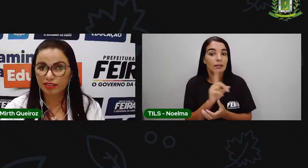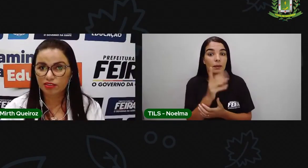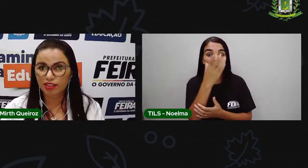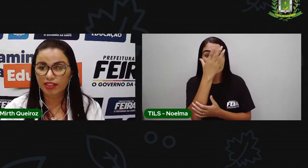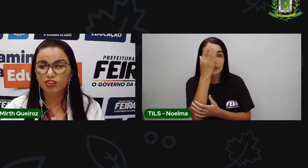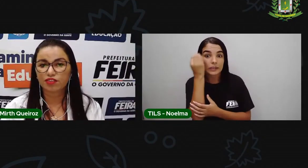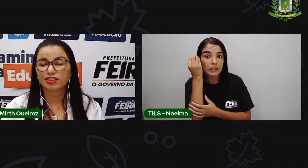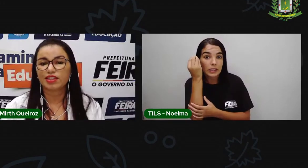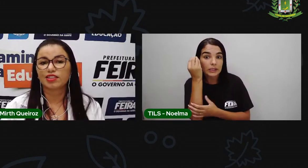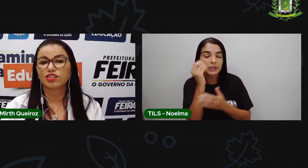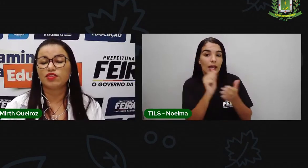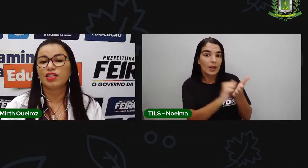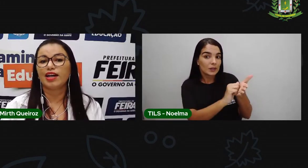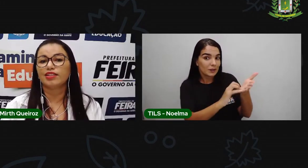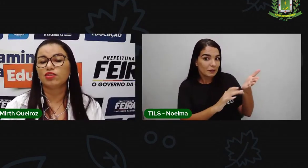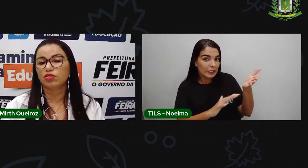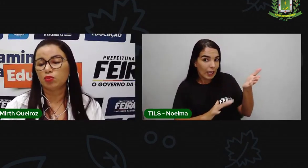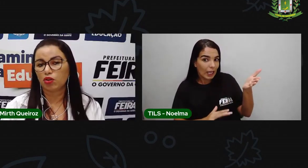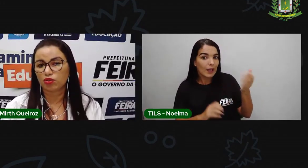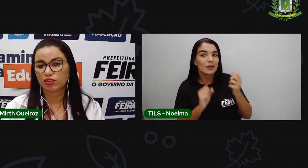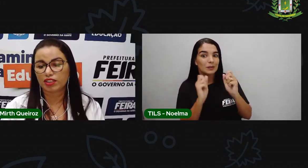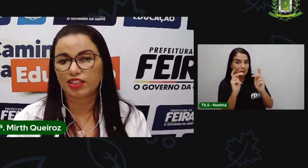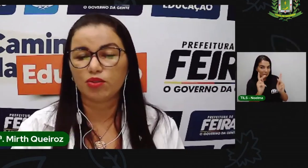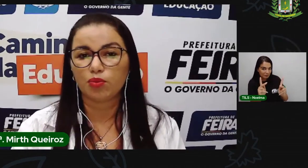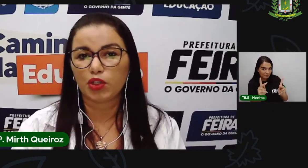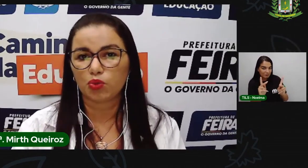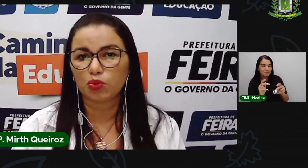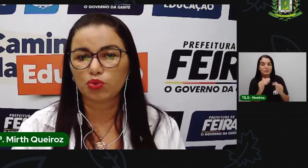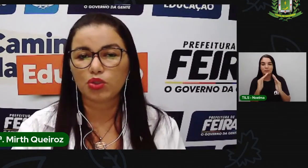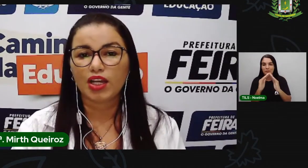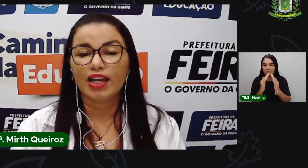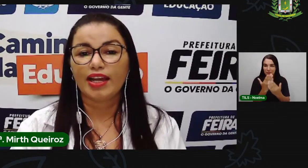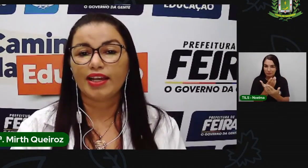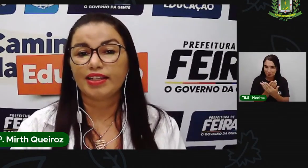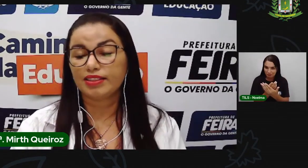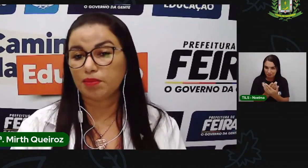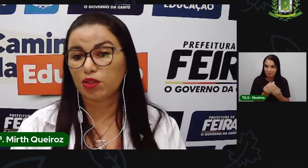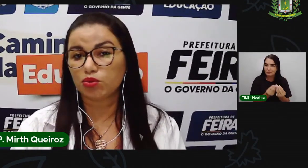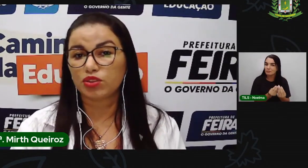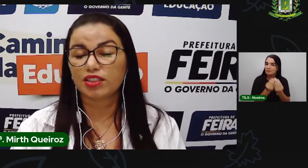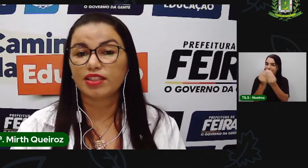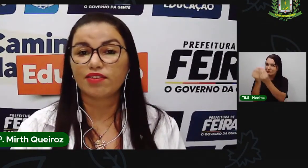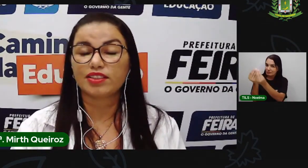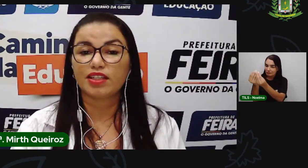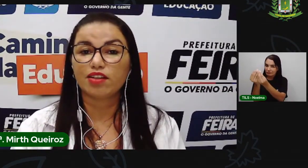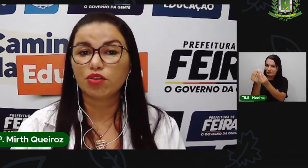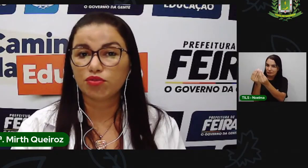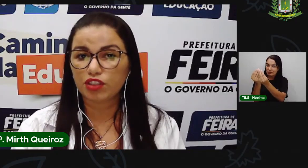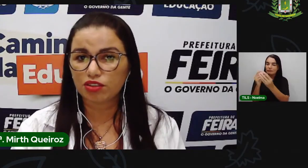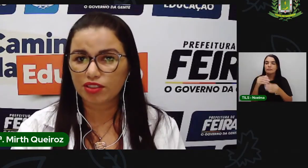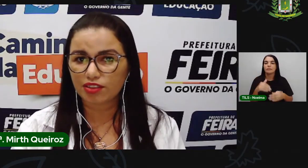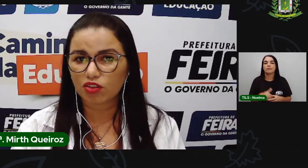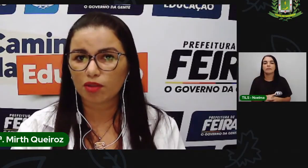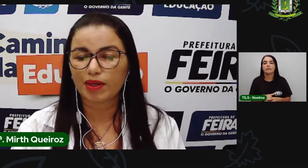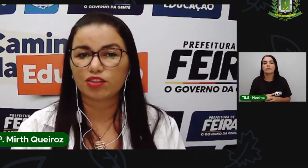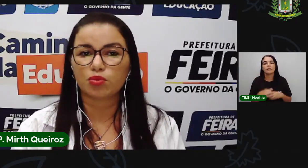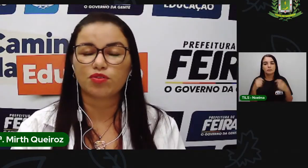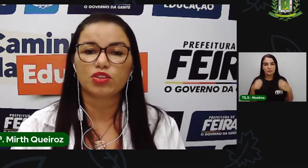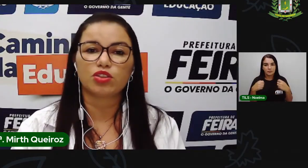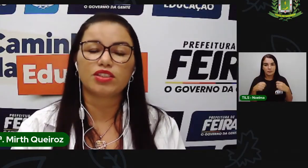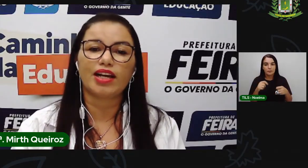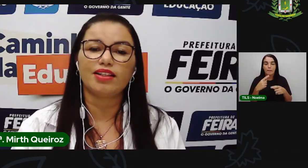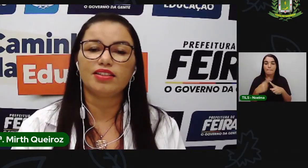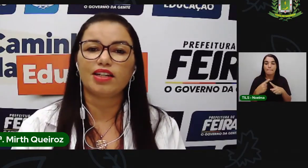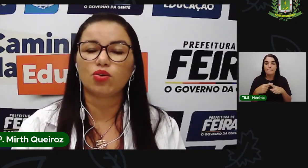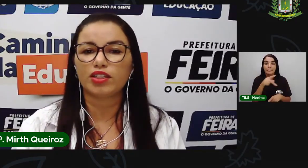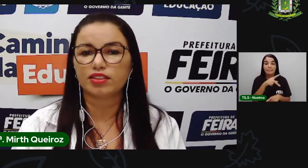se esqueçam, né? De fazer as atividades, os blocos aí, do percurso. Esses percursos, eles devem ter devolvidos à escola para que os